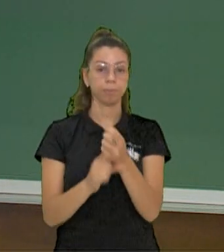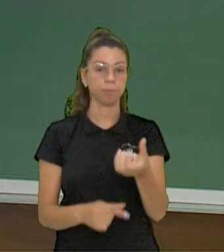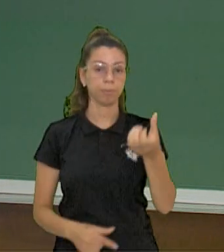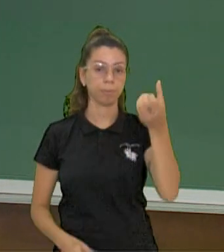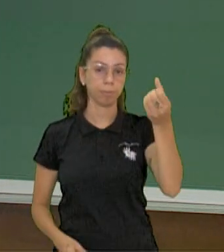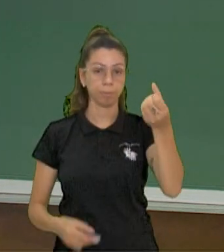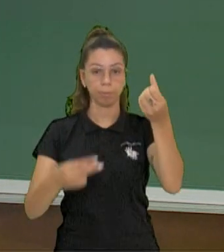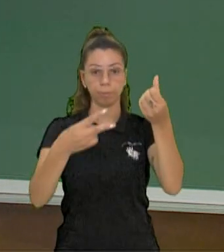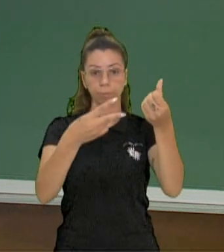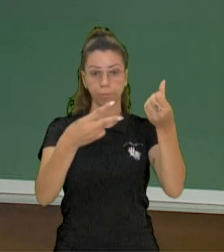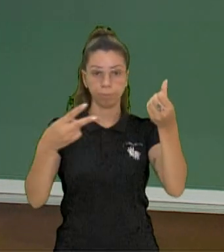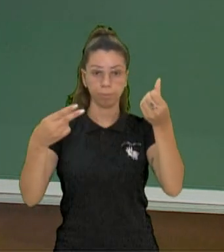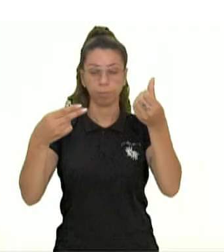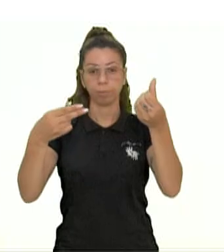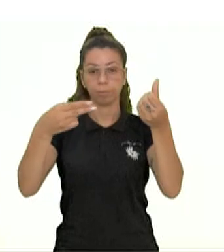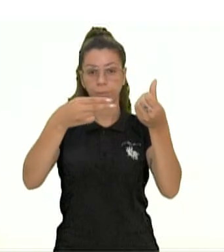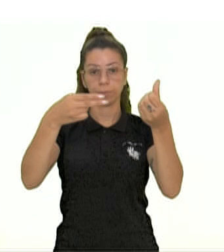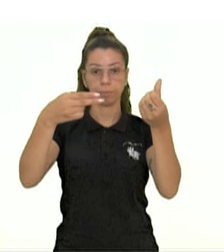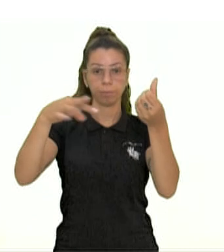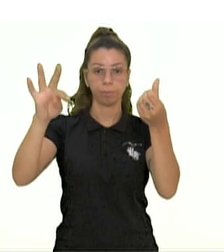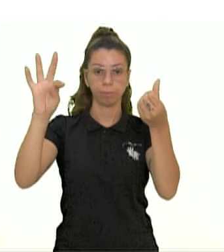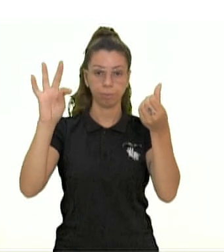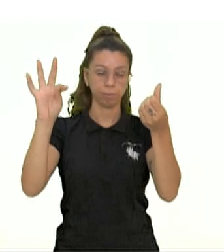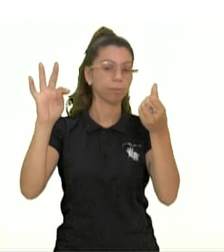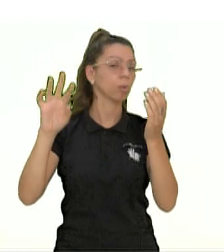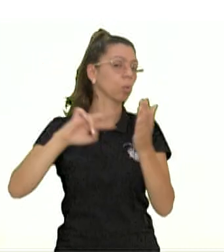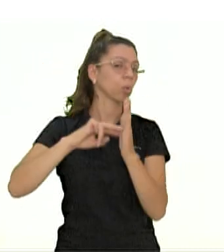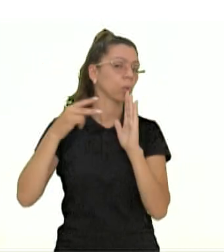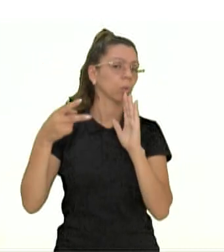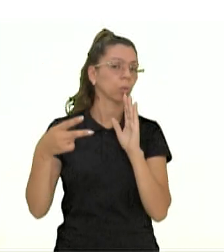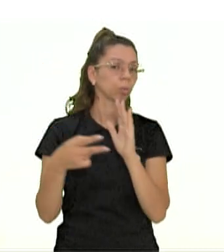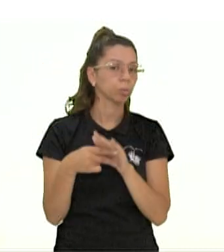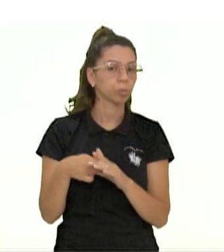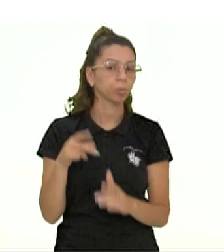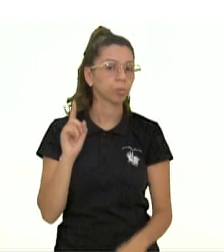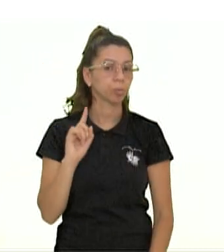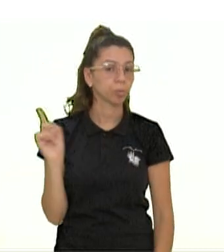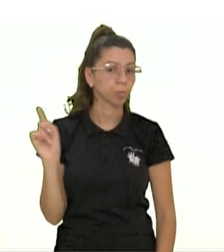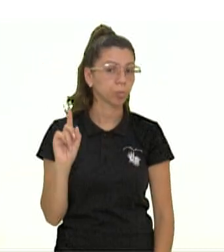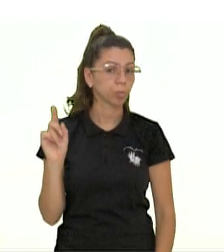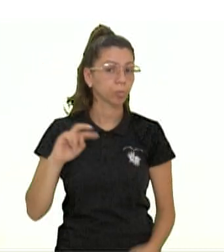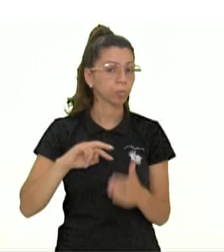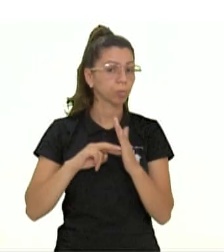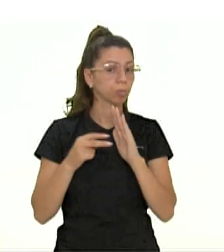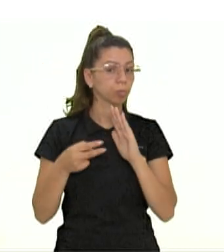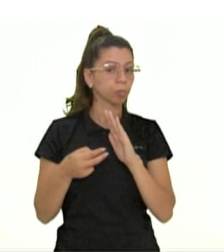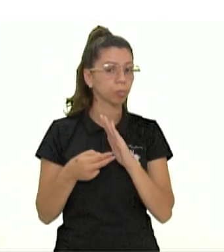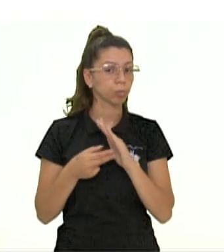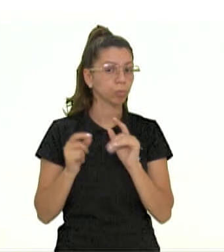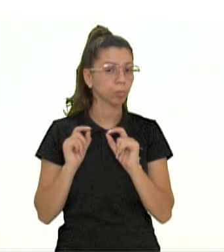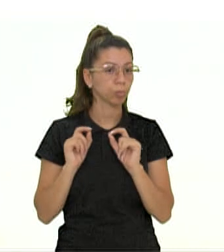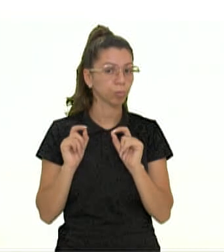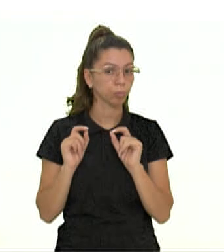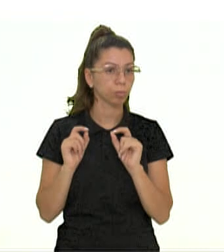t igual a 6. O que significa isso? O que significa isso?